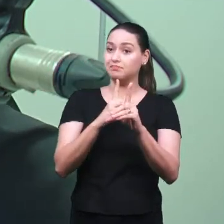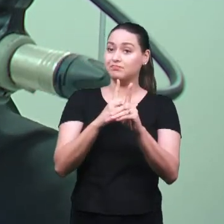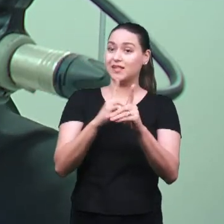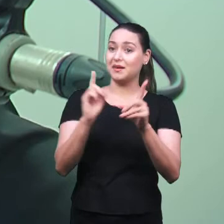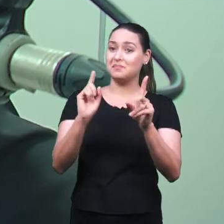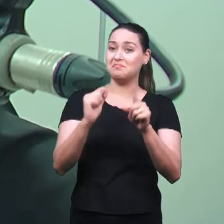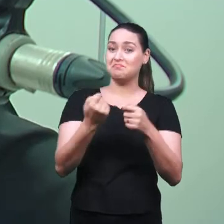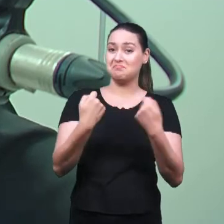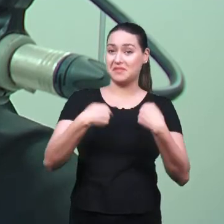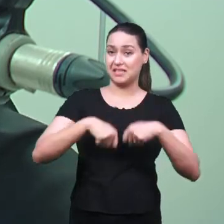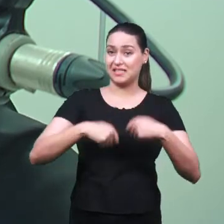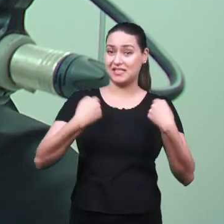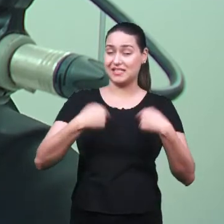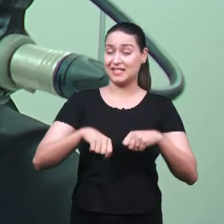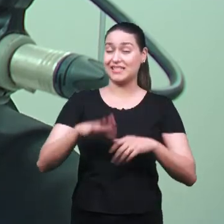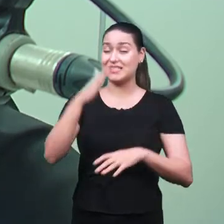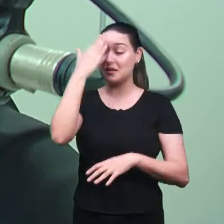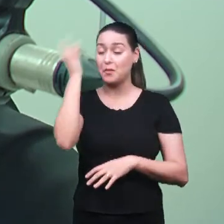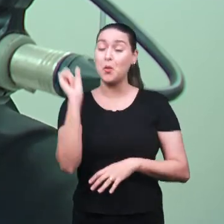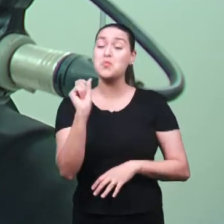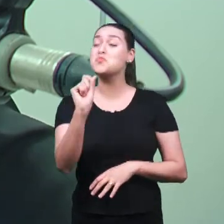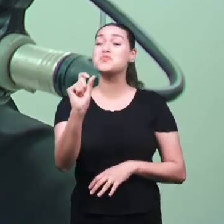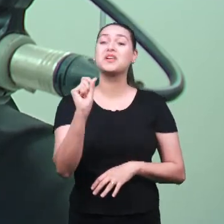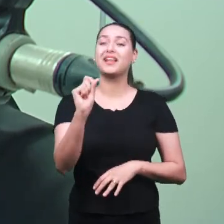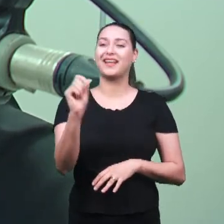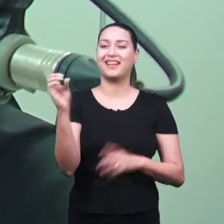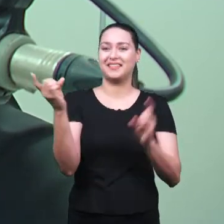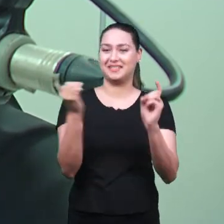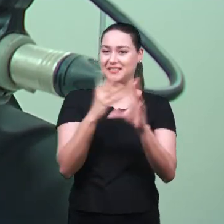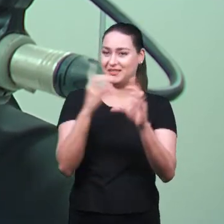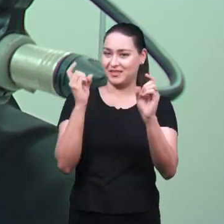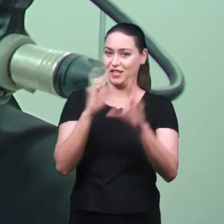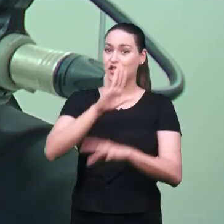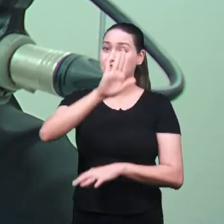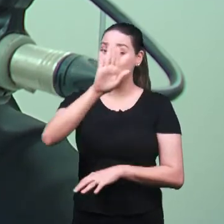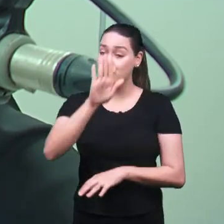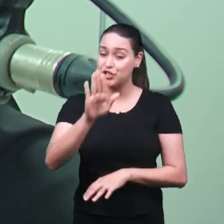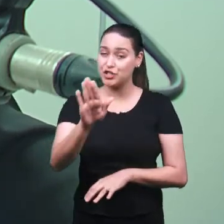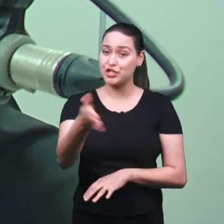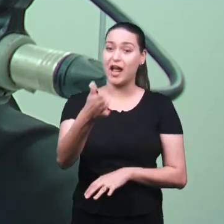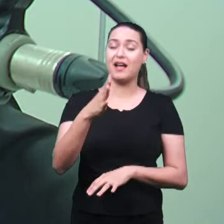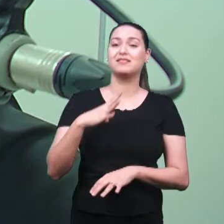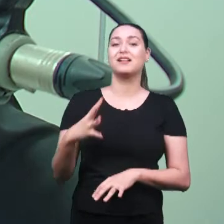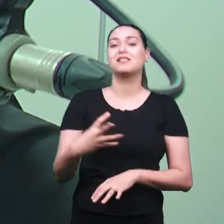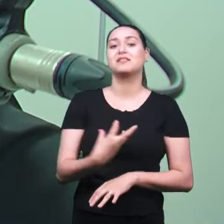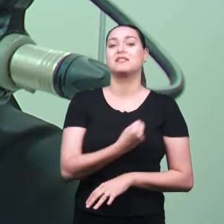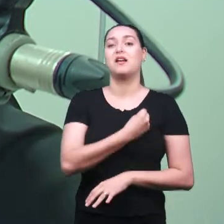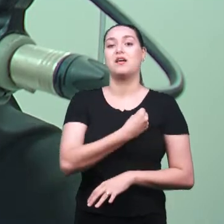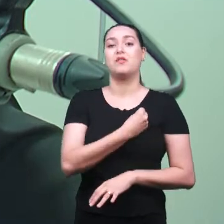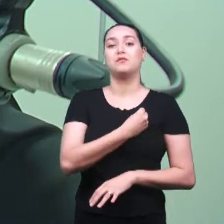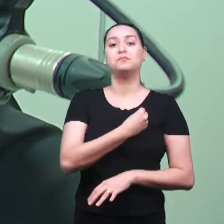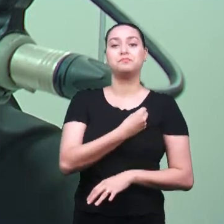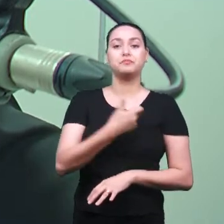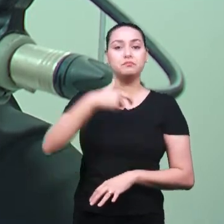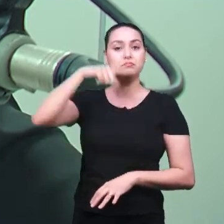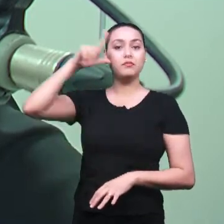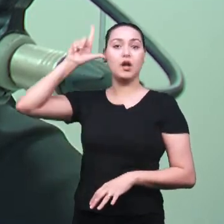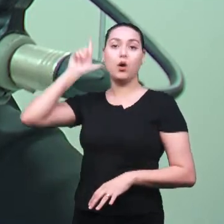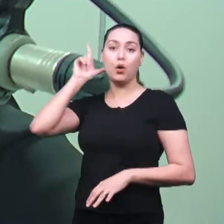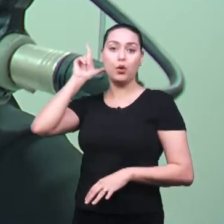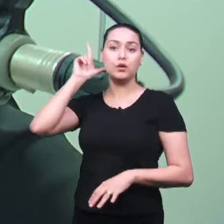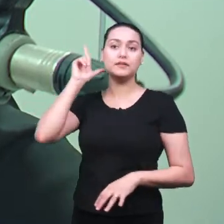o que é a doutrina. Então já tem um programa gravado, e ontem já foi o